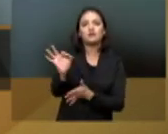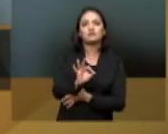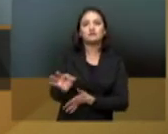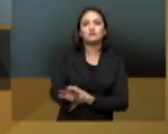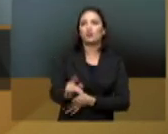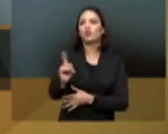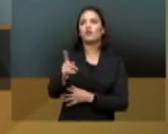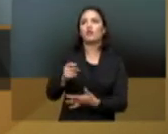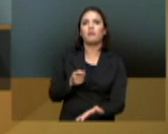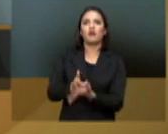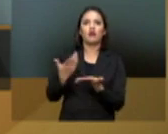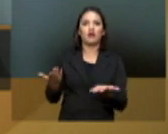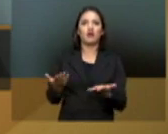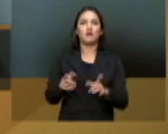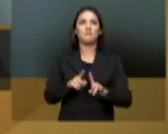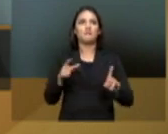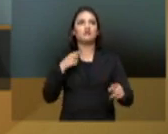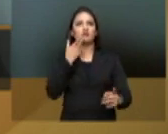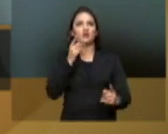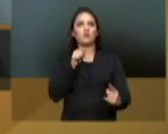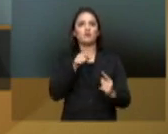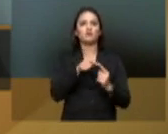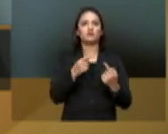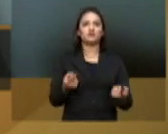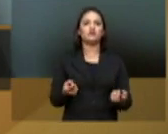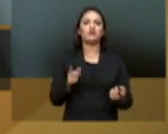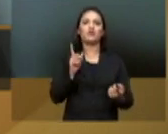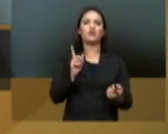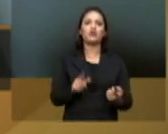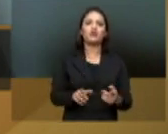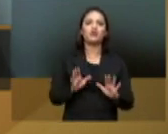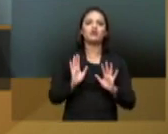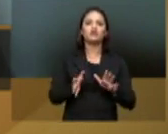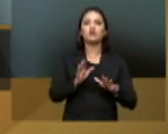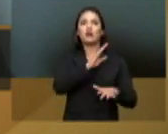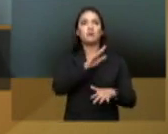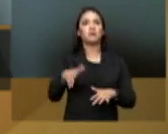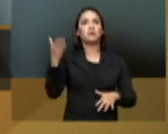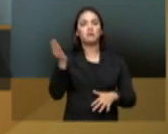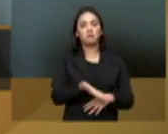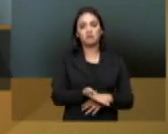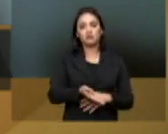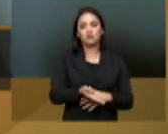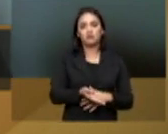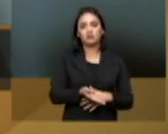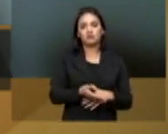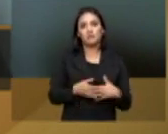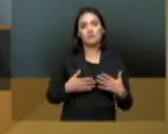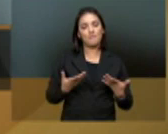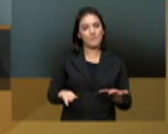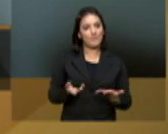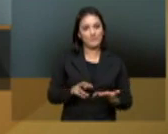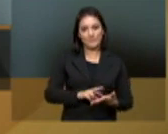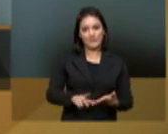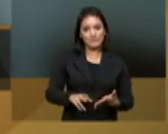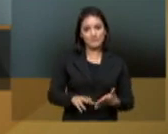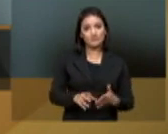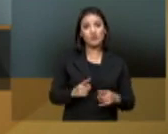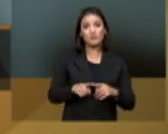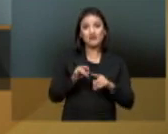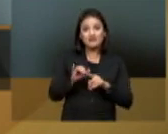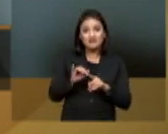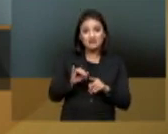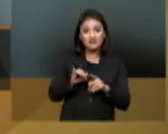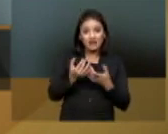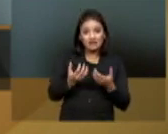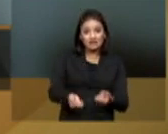o simples argumento de que adveio a referida revogação, que foi considerada constitucional. Se isso fosse admitido,